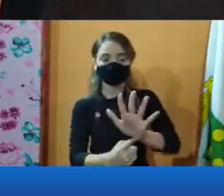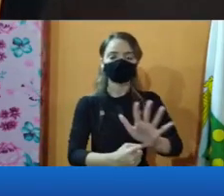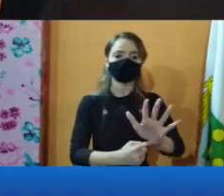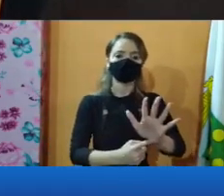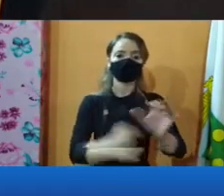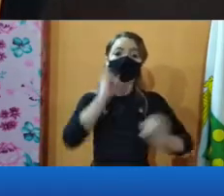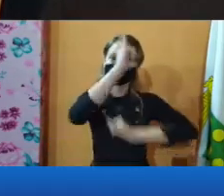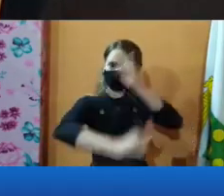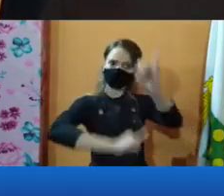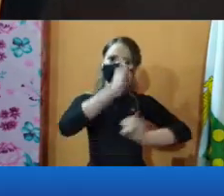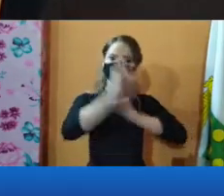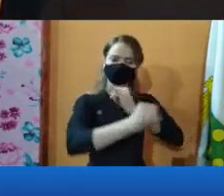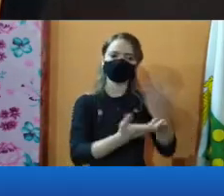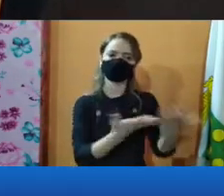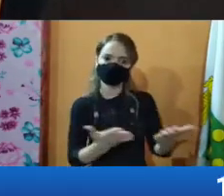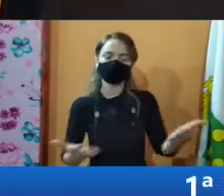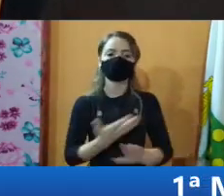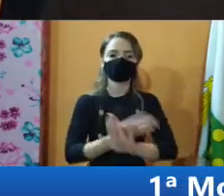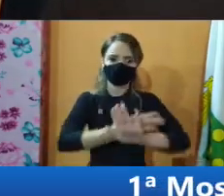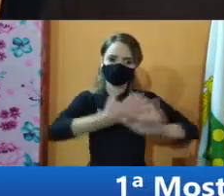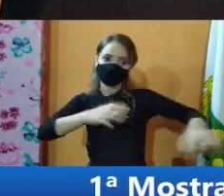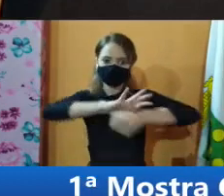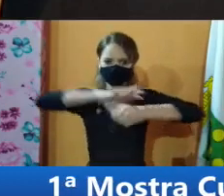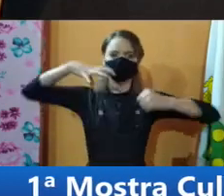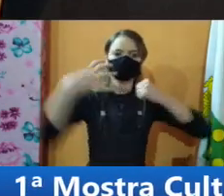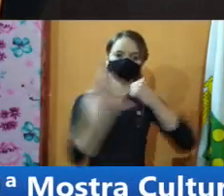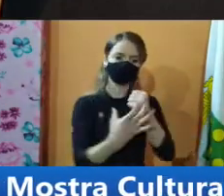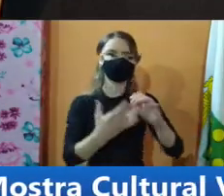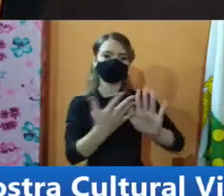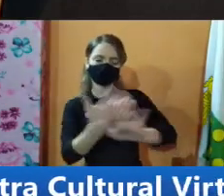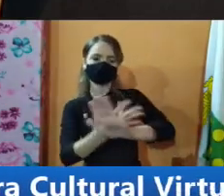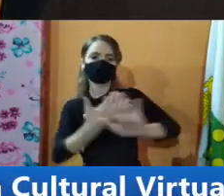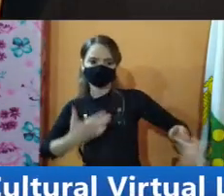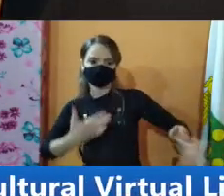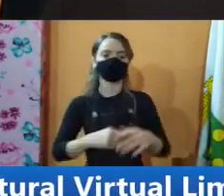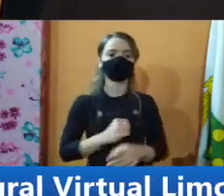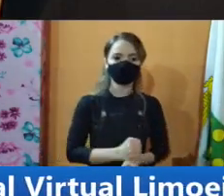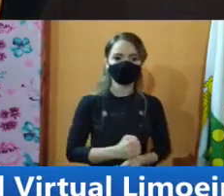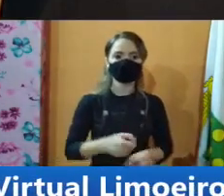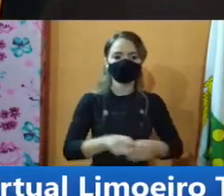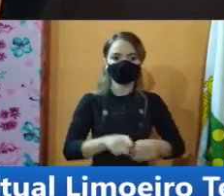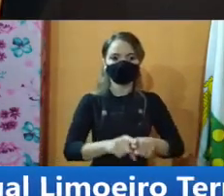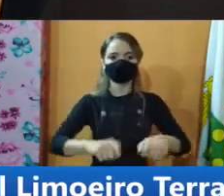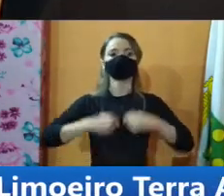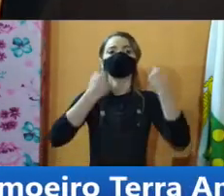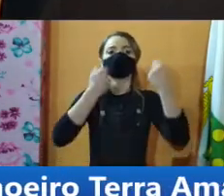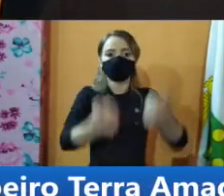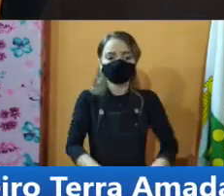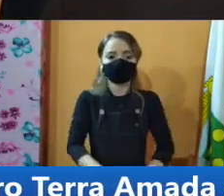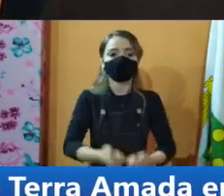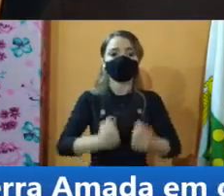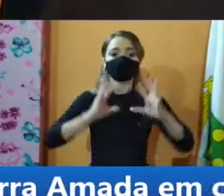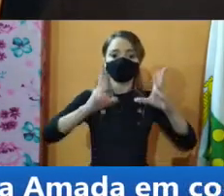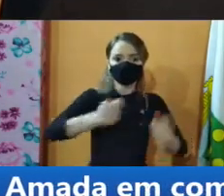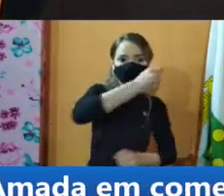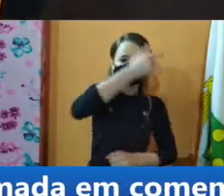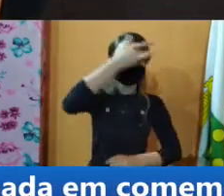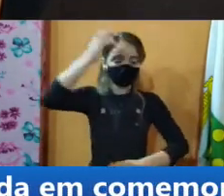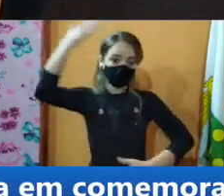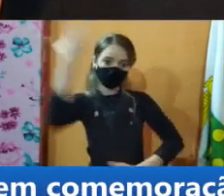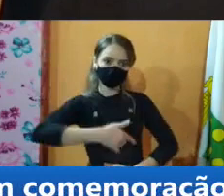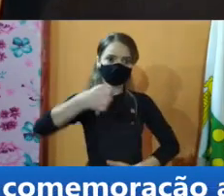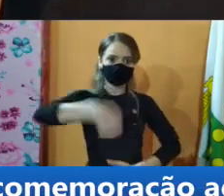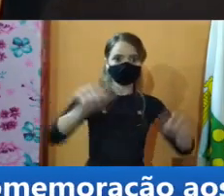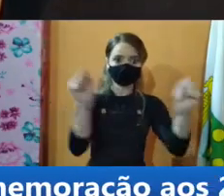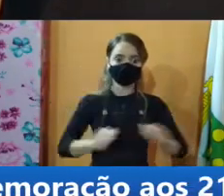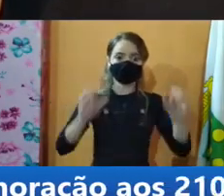virtual, como hoje nos é permitido, devido à pandemia da Covid-19. Fortalece a presença de todos os artistas nas